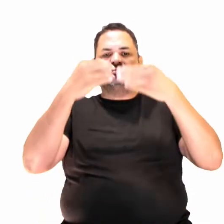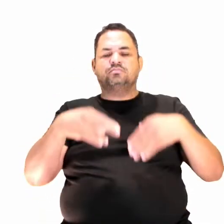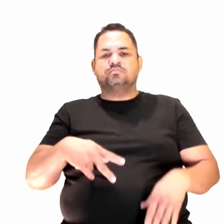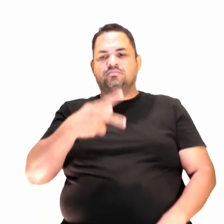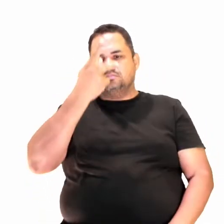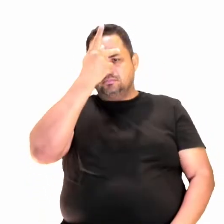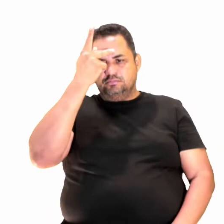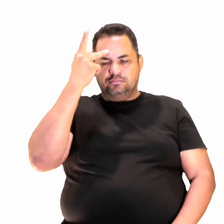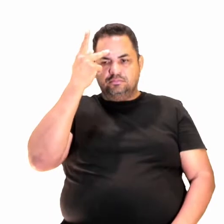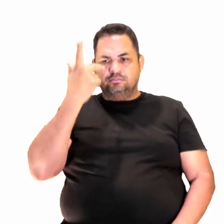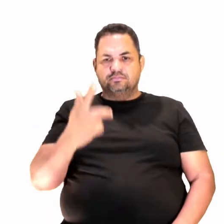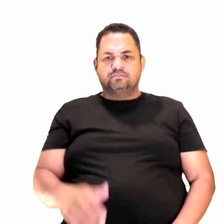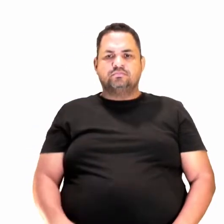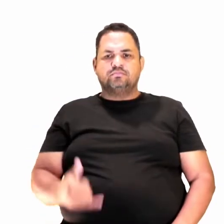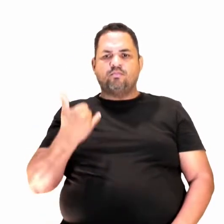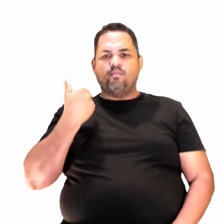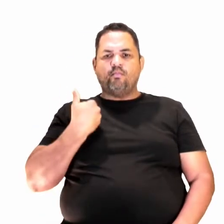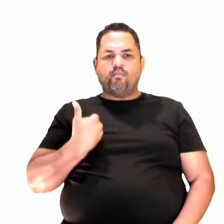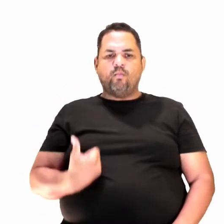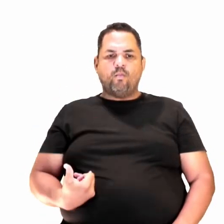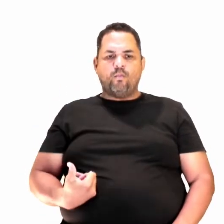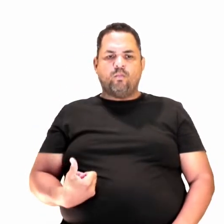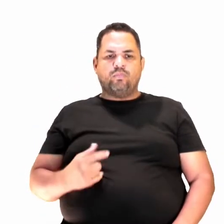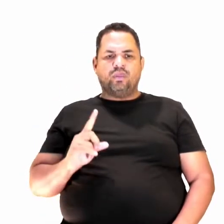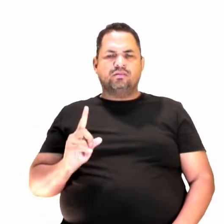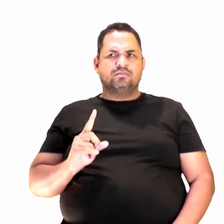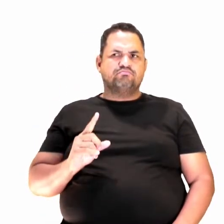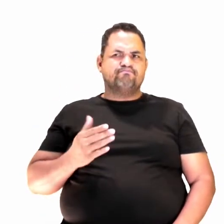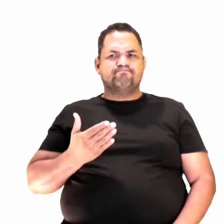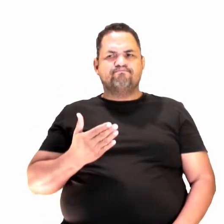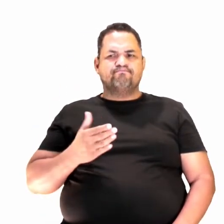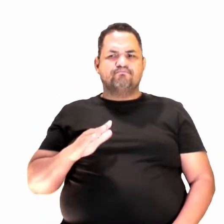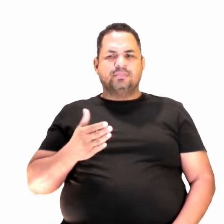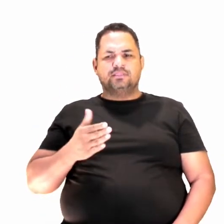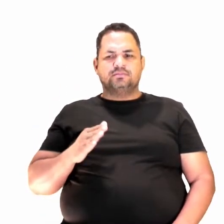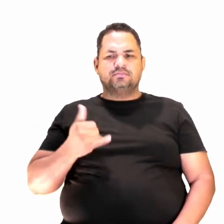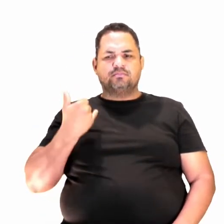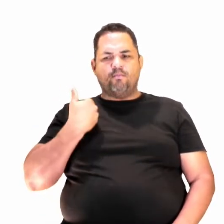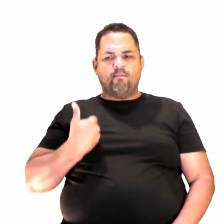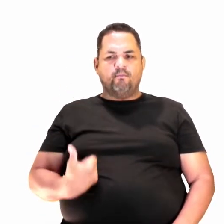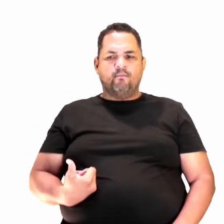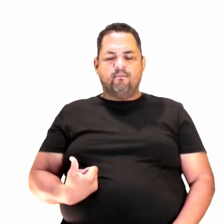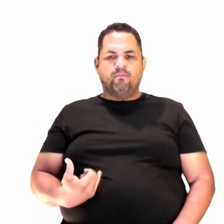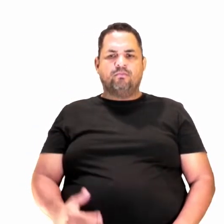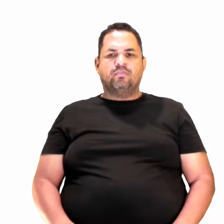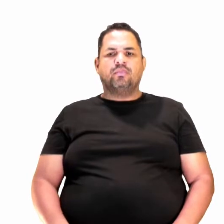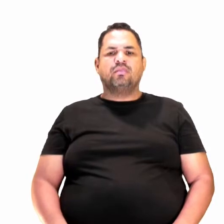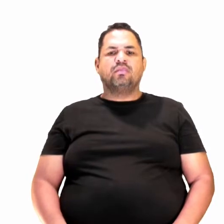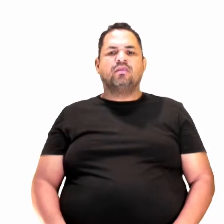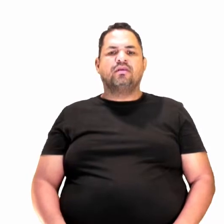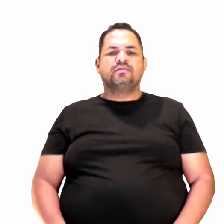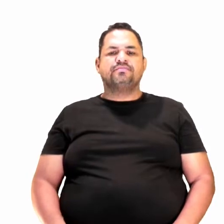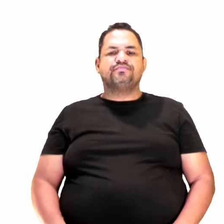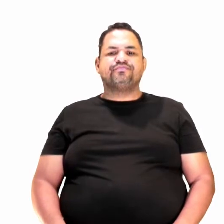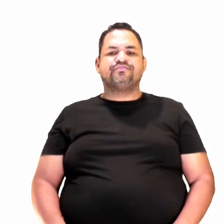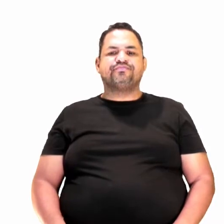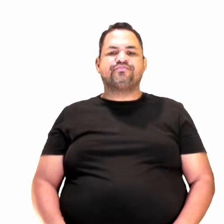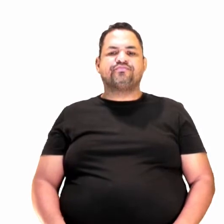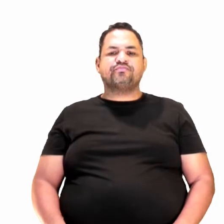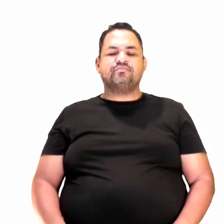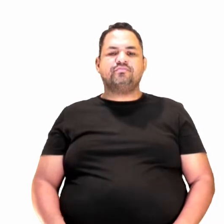ombro, liso, straight. Ela não chegou a falar liso aqui, ela não chegou no texto. Straight significa liso